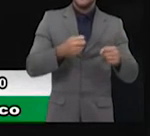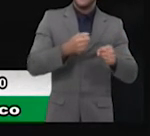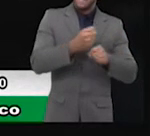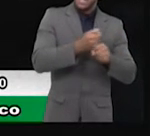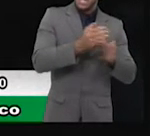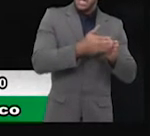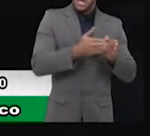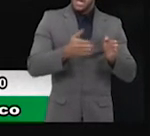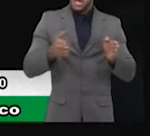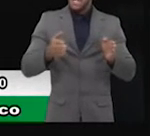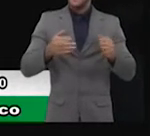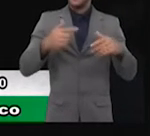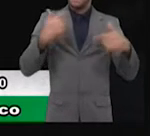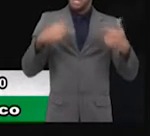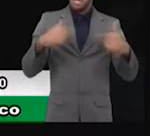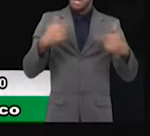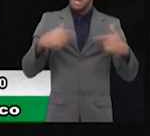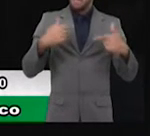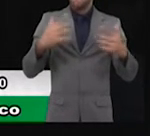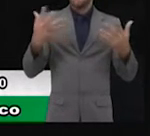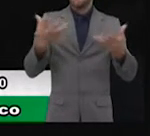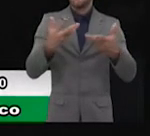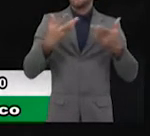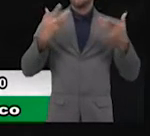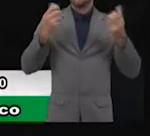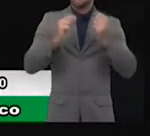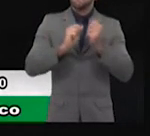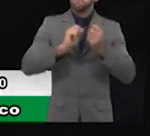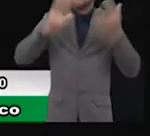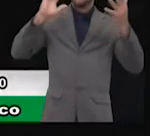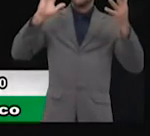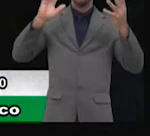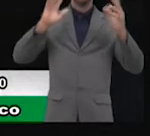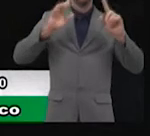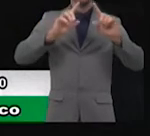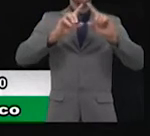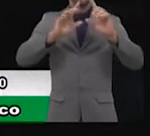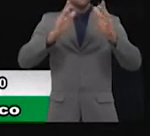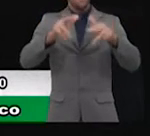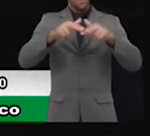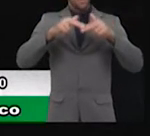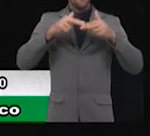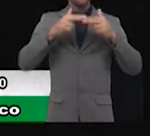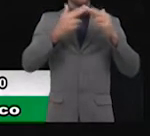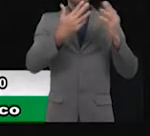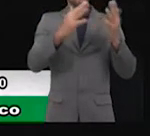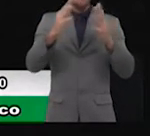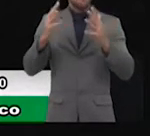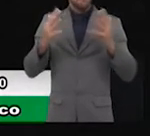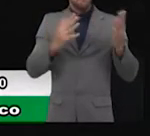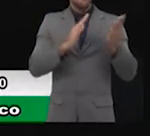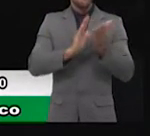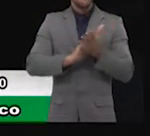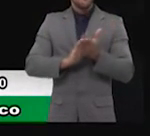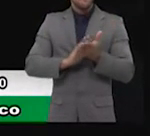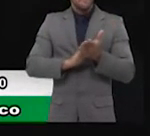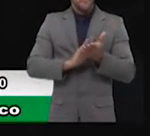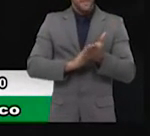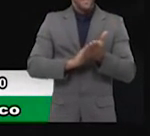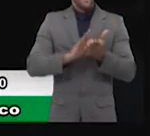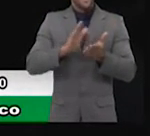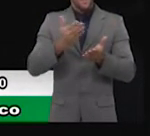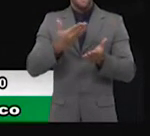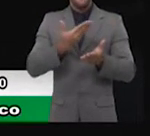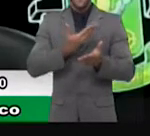muito trabalho, muito brilhantismo. Então, desejar os parabéns para você, presidente, nosso